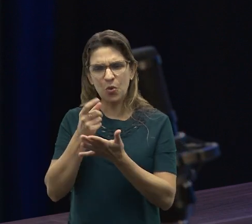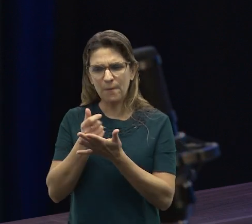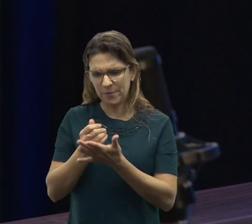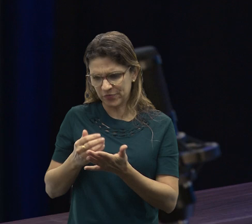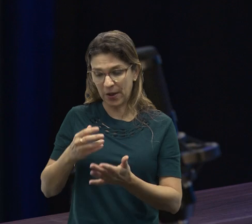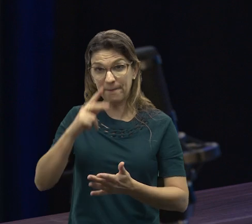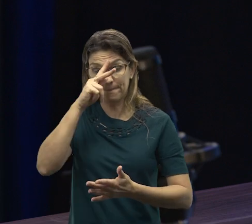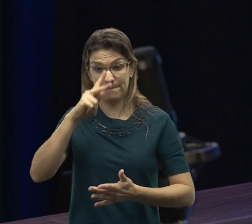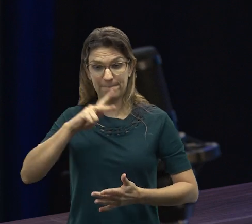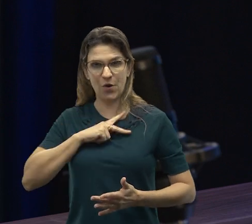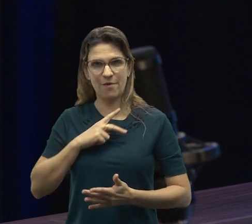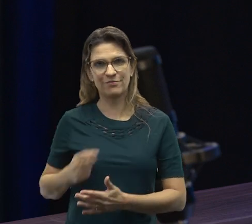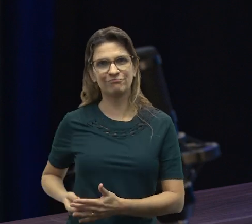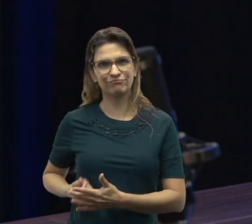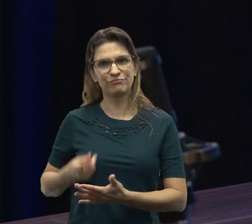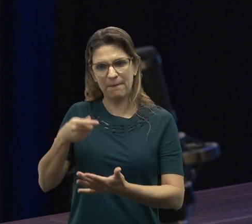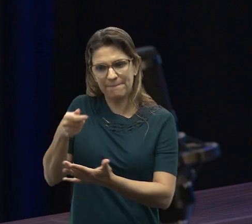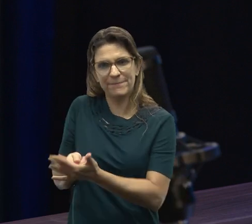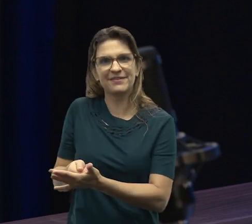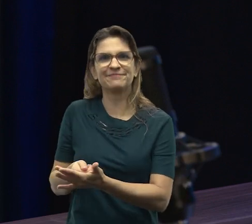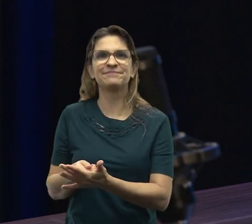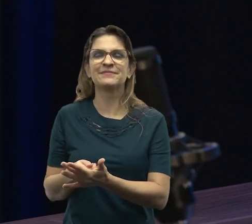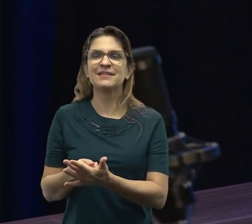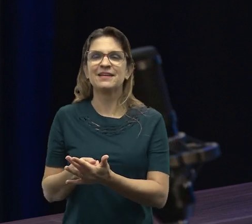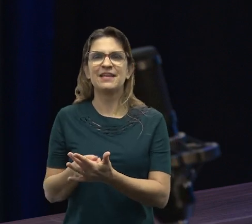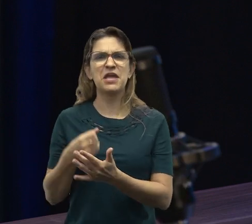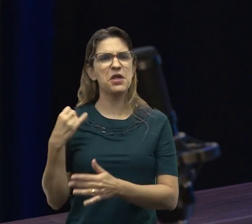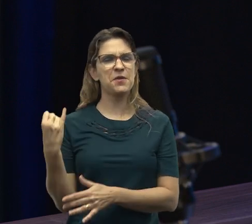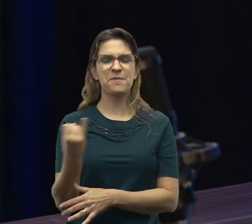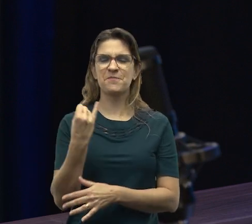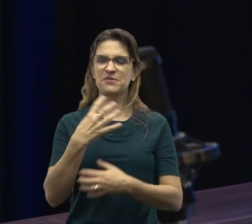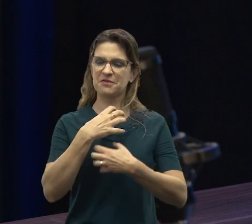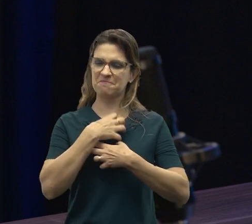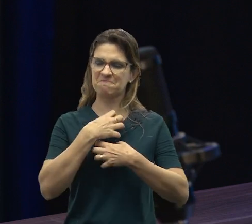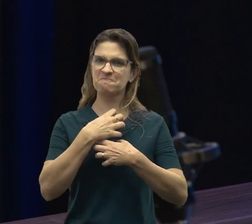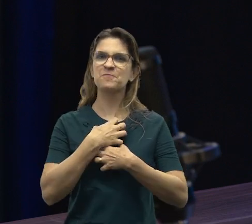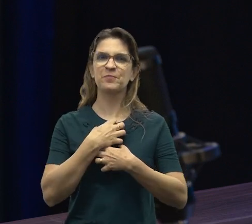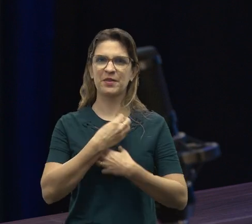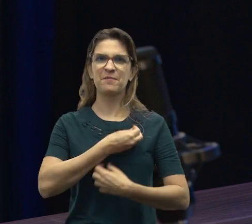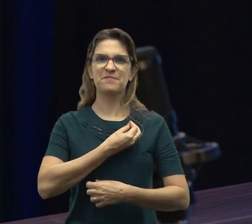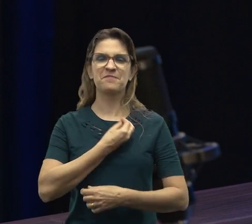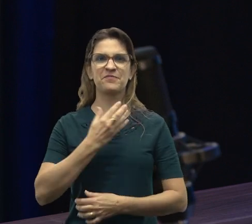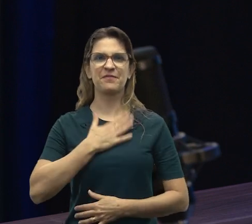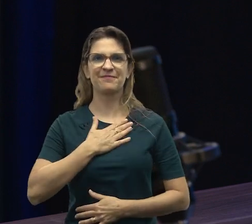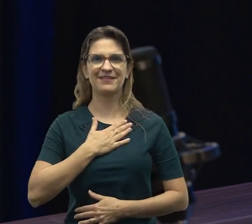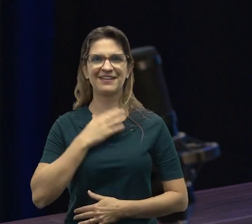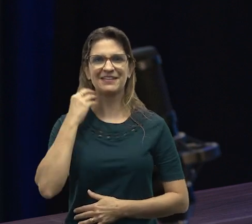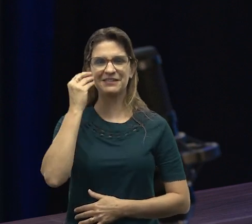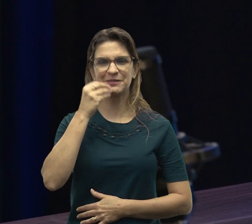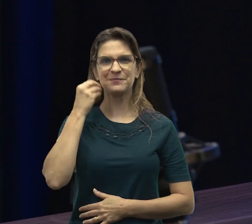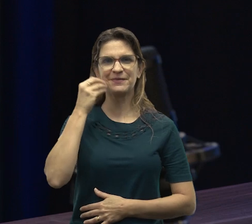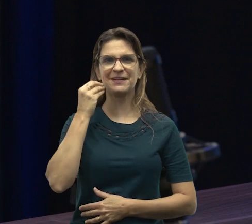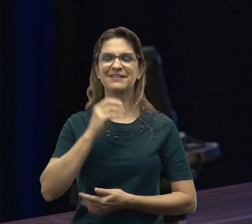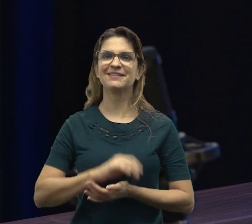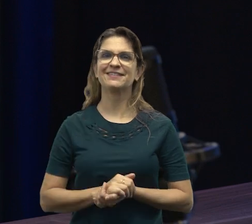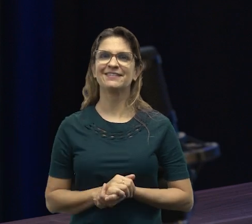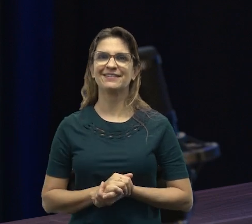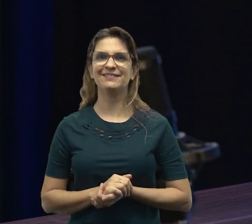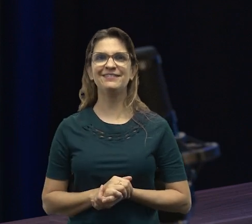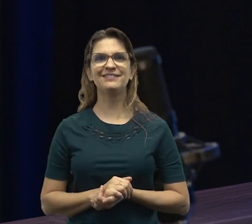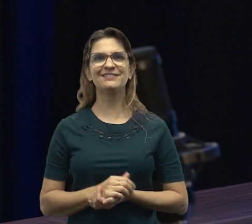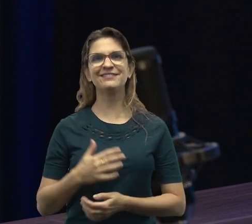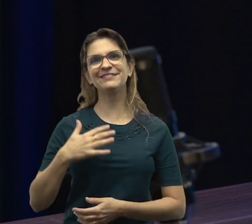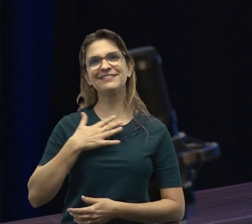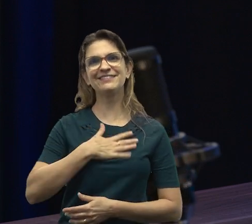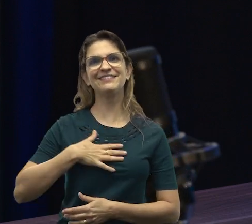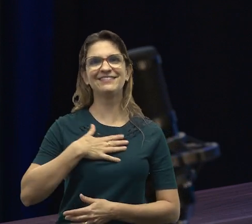de vida pessoal muito grande. Eu gosto muito de astronomia, gosto de